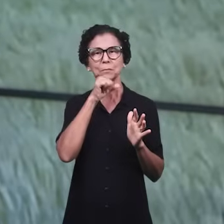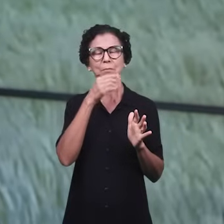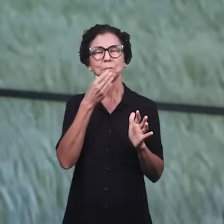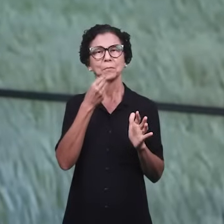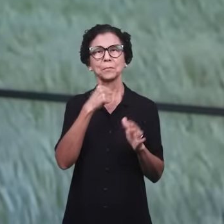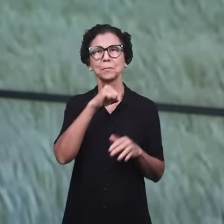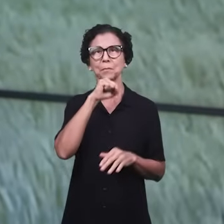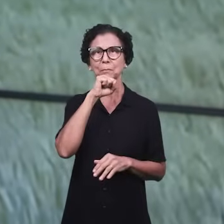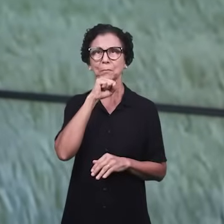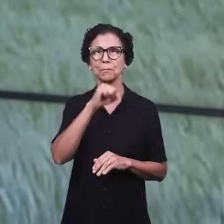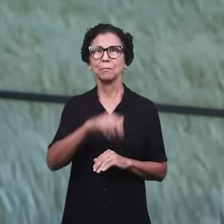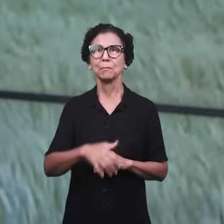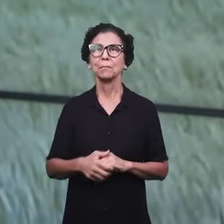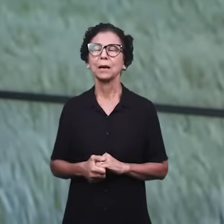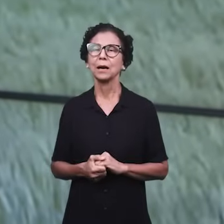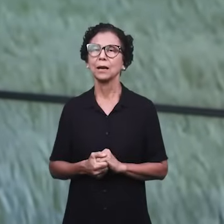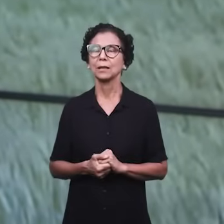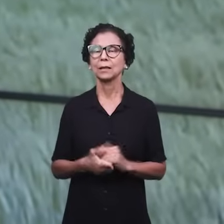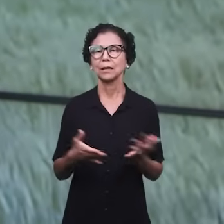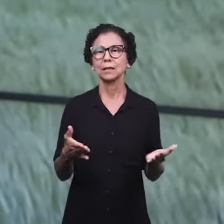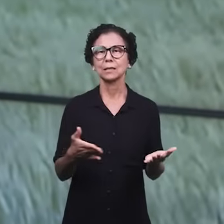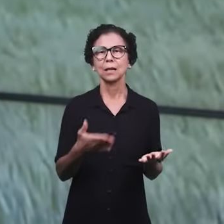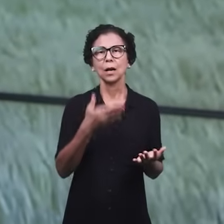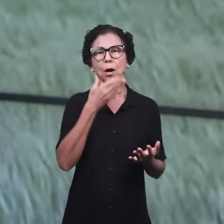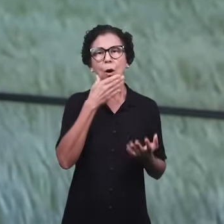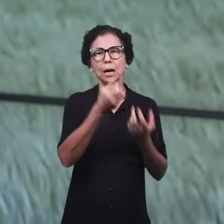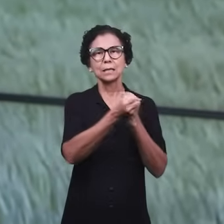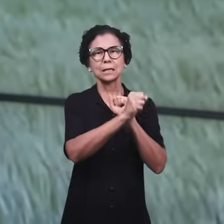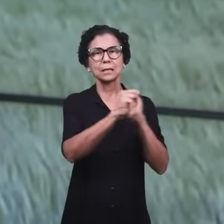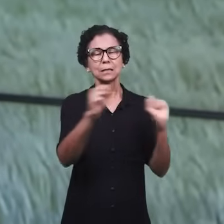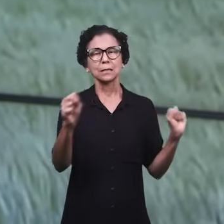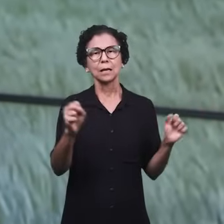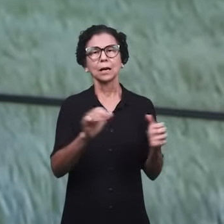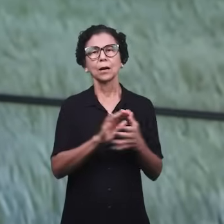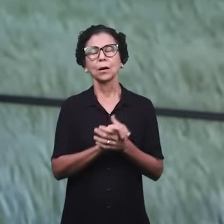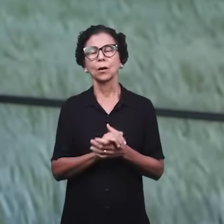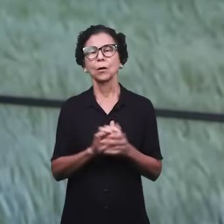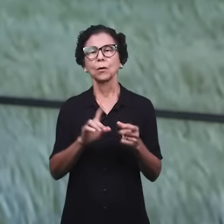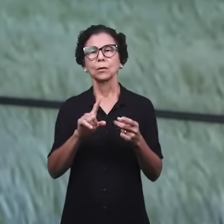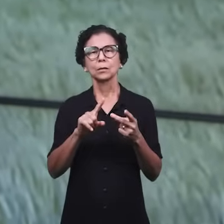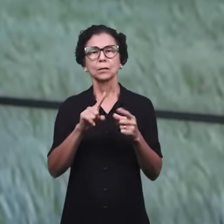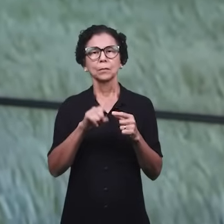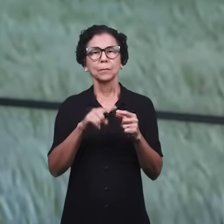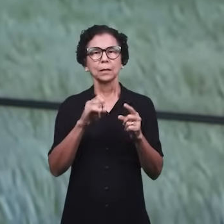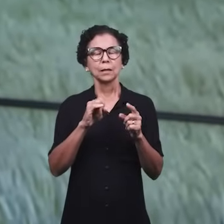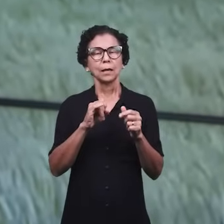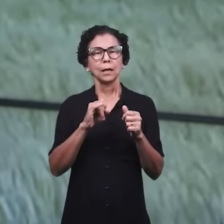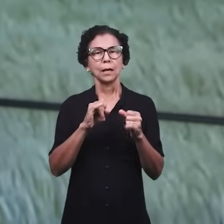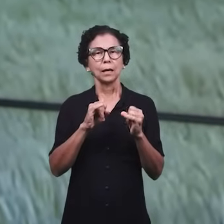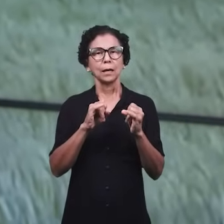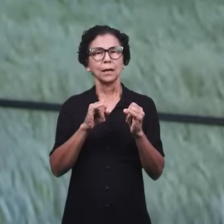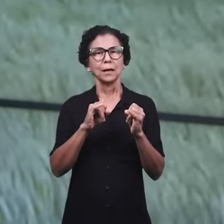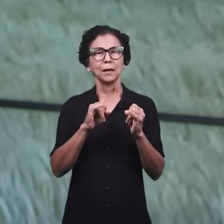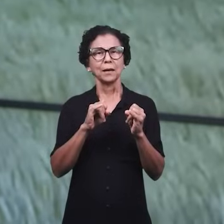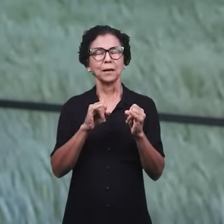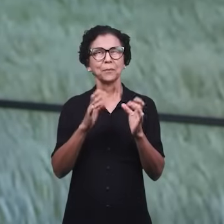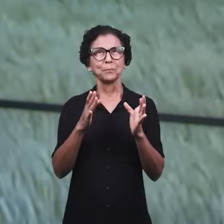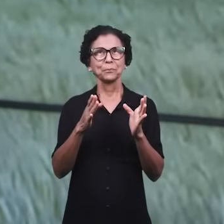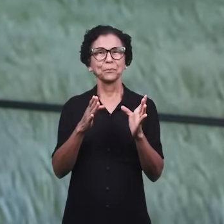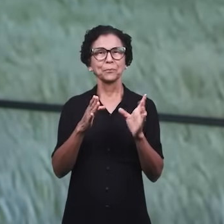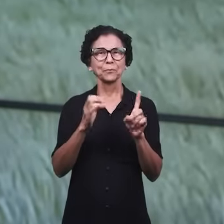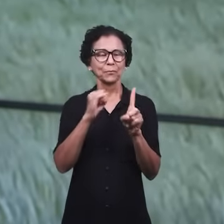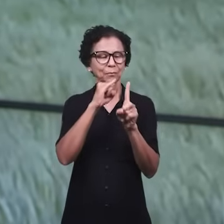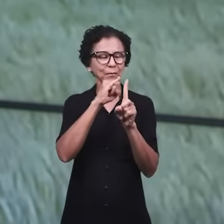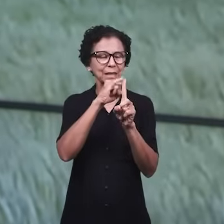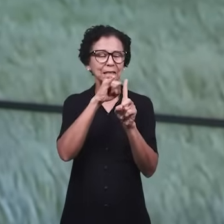que tiveram esse compromisso a mãe de sanção Isabel com João Batista Ana com Samuel exemplos quer